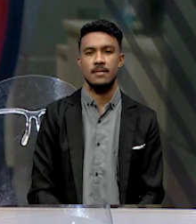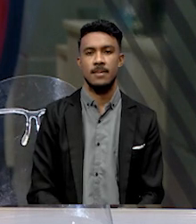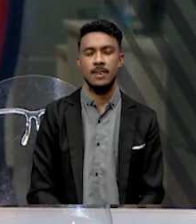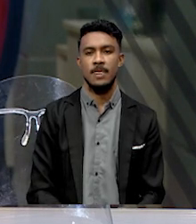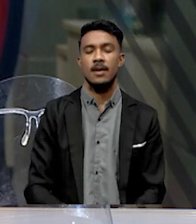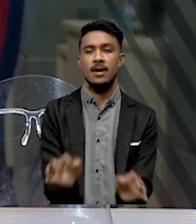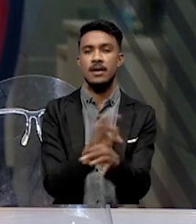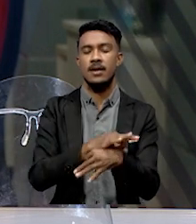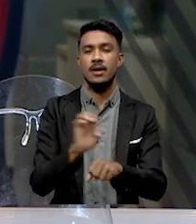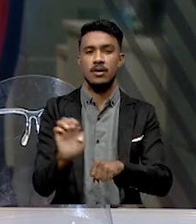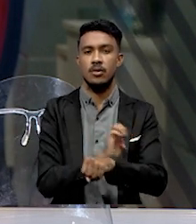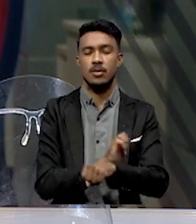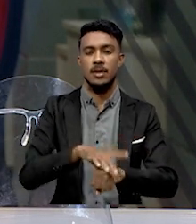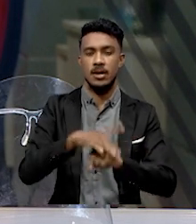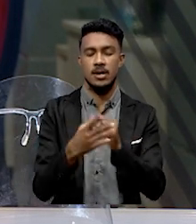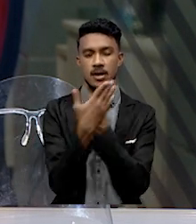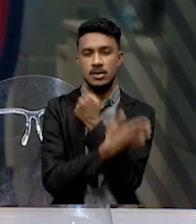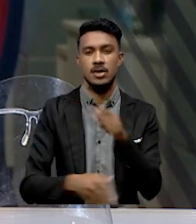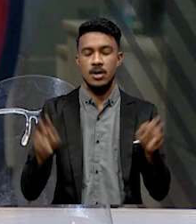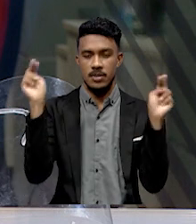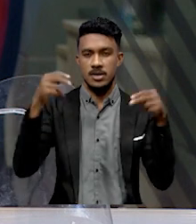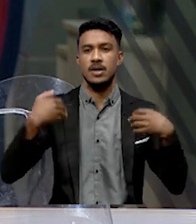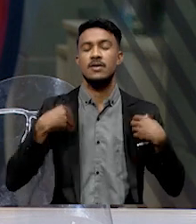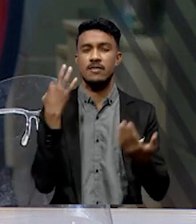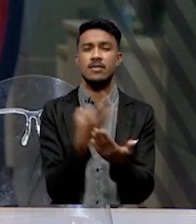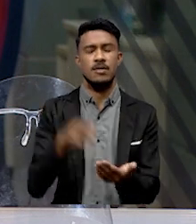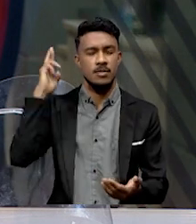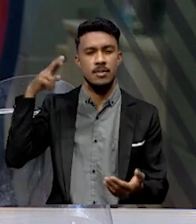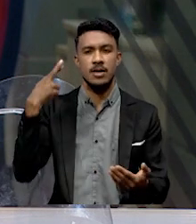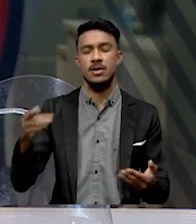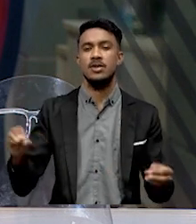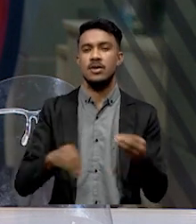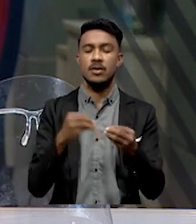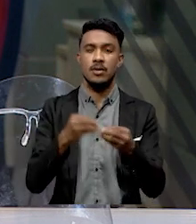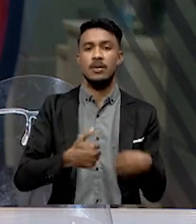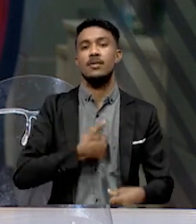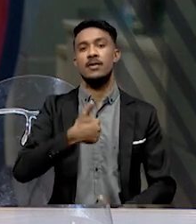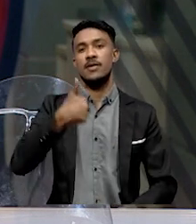Rekopera Ekonomia e laran presija e investimentu makaas ba setór privadu.